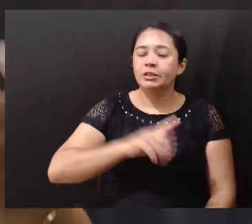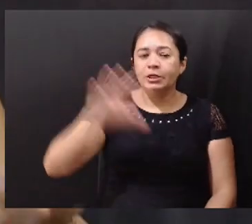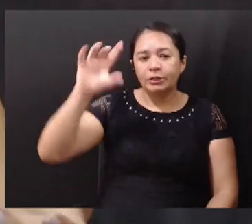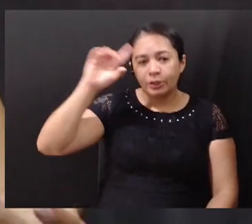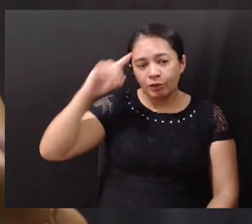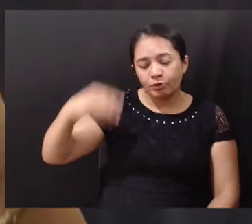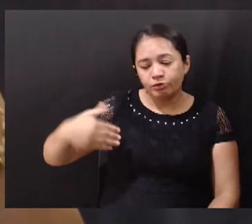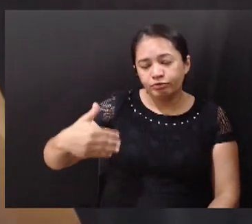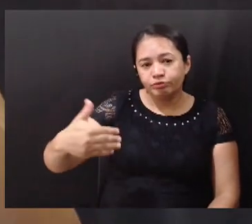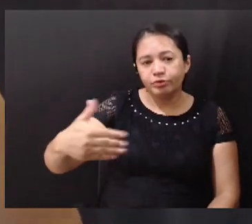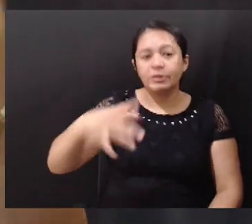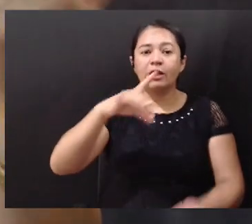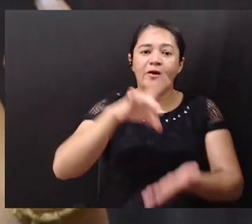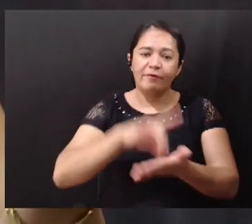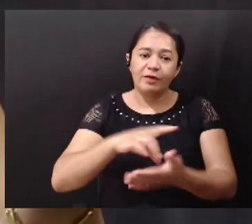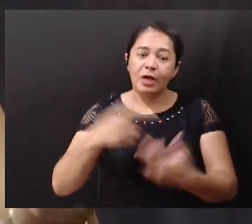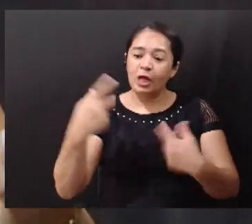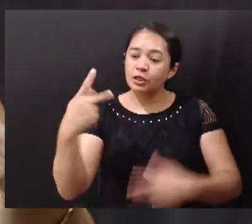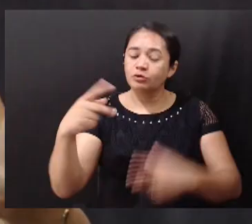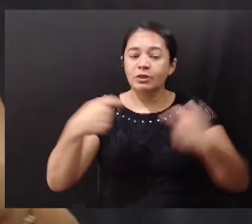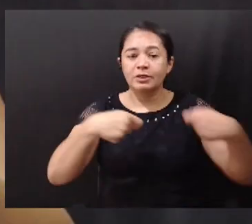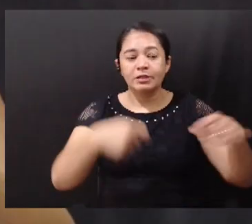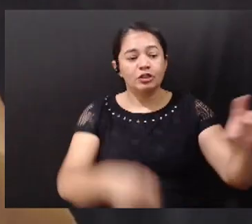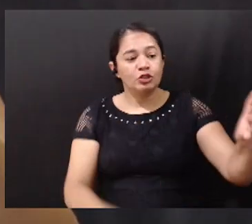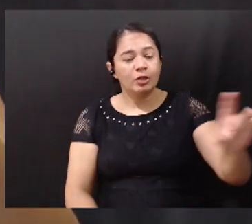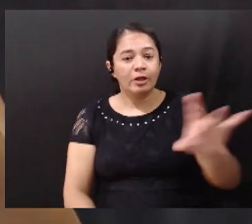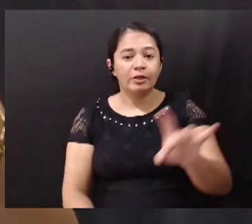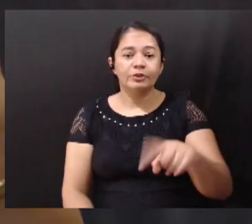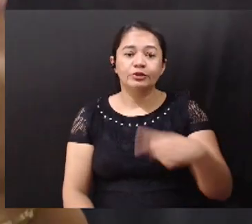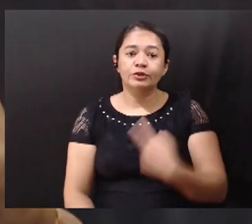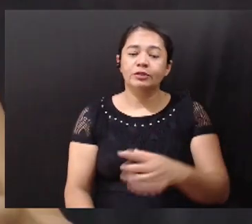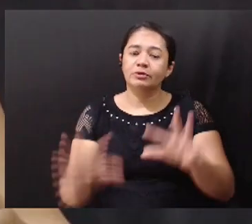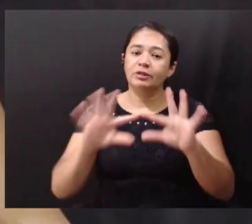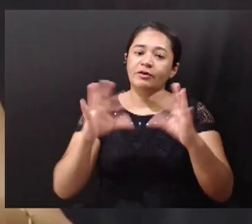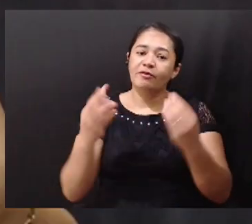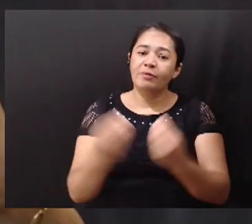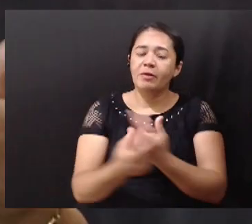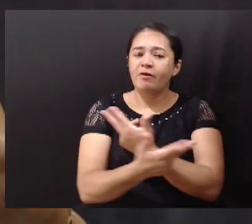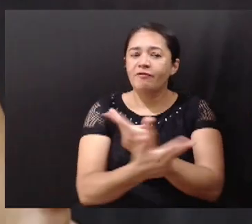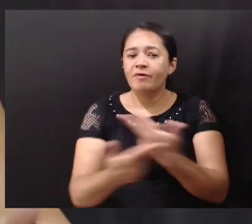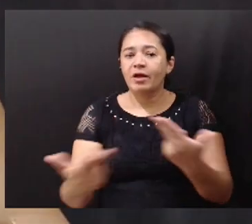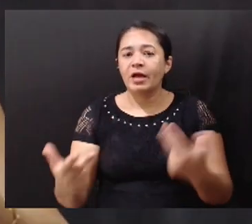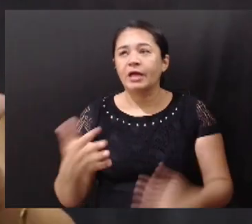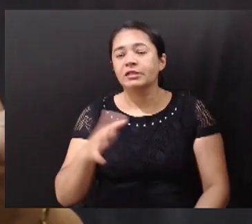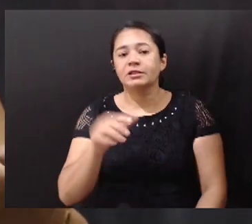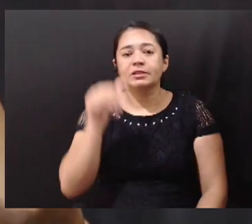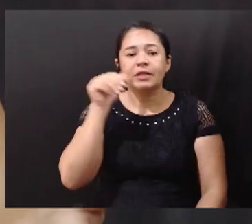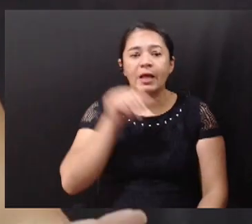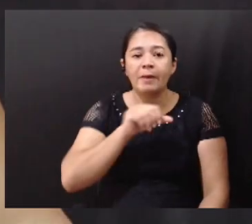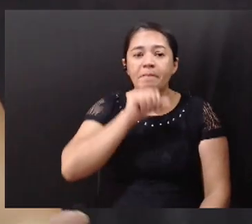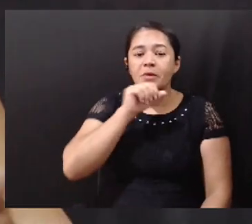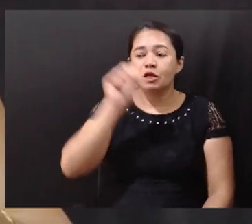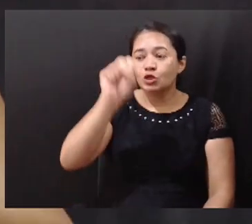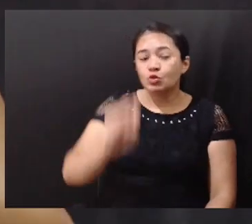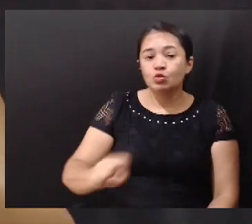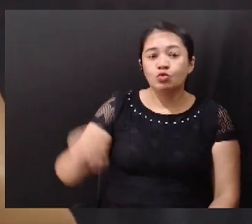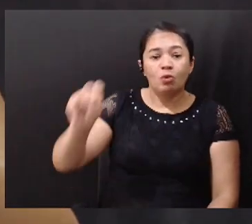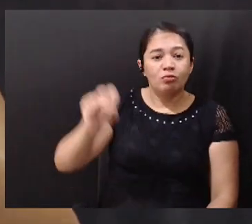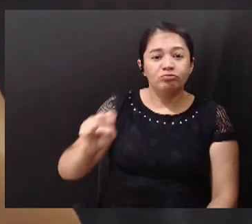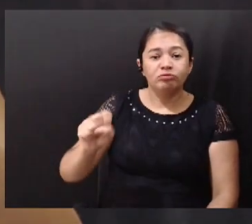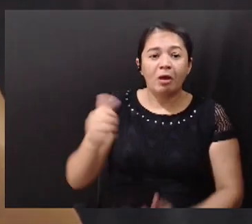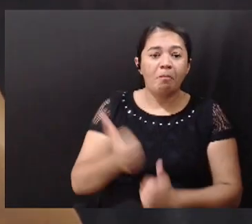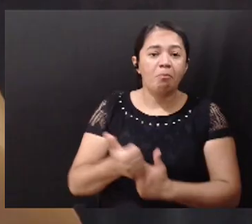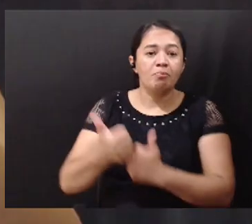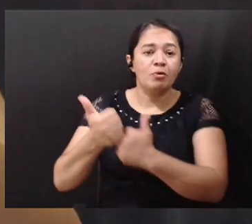sua necessidade. A gente fala de famílias, muitas vezes de mãe solo e que precisam trabalhar, que não tem rede de apoio, né?